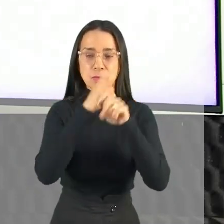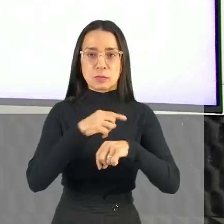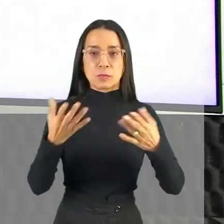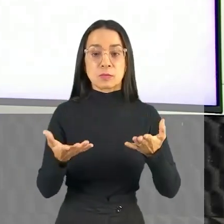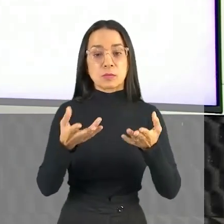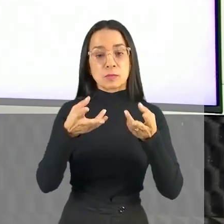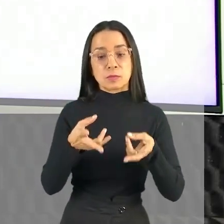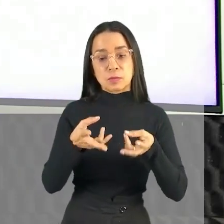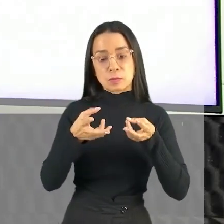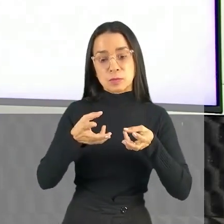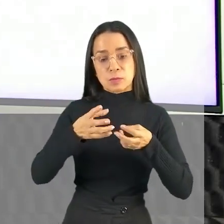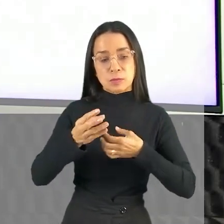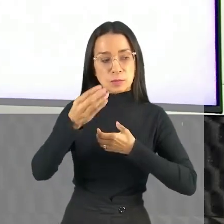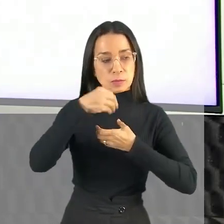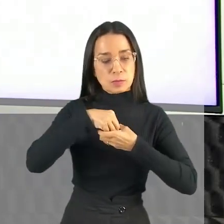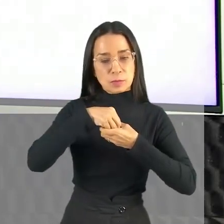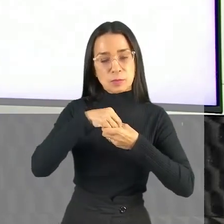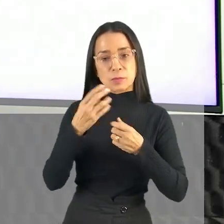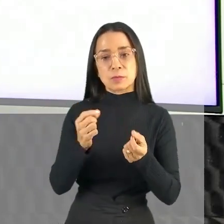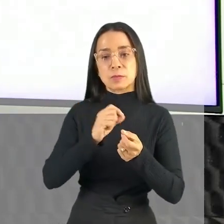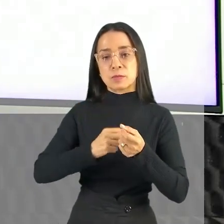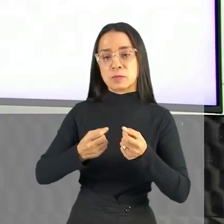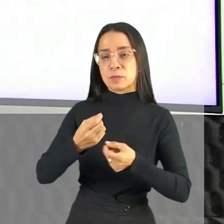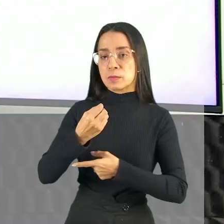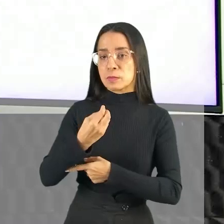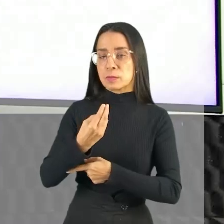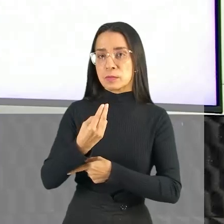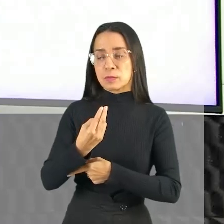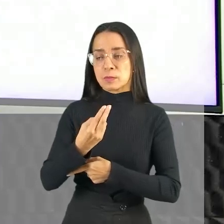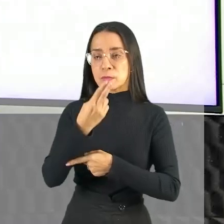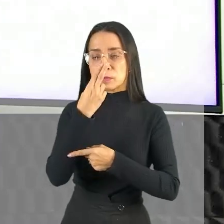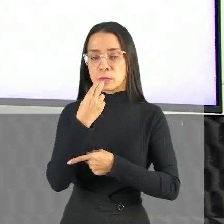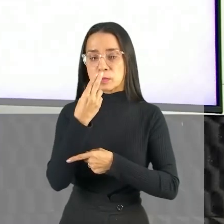de absorver os nutrientes, tá?